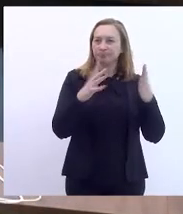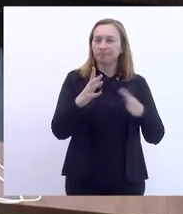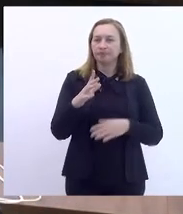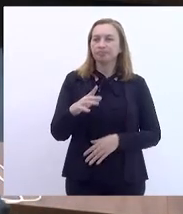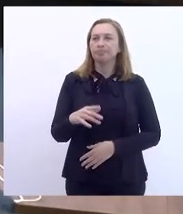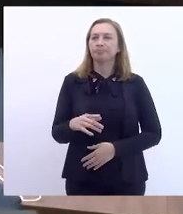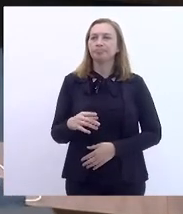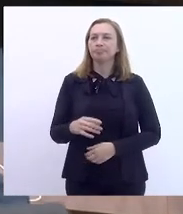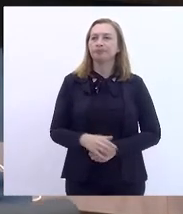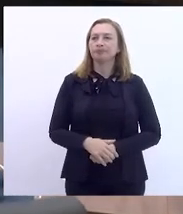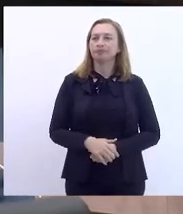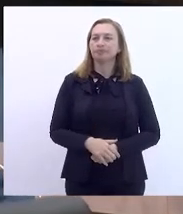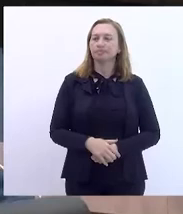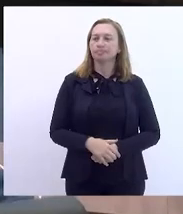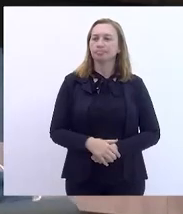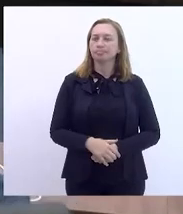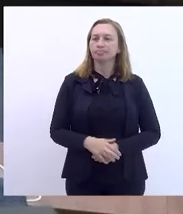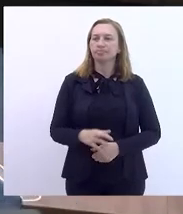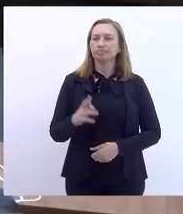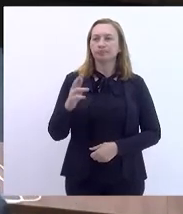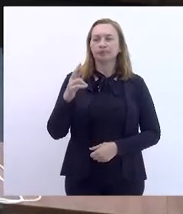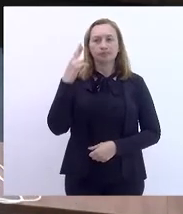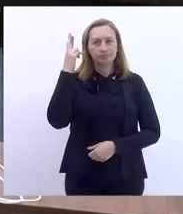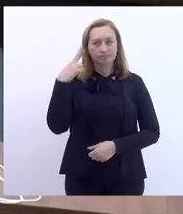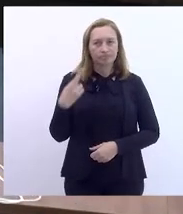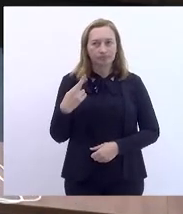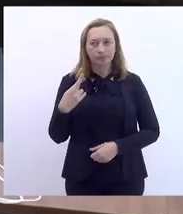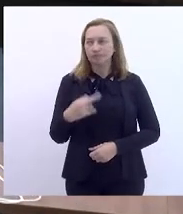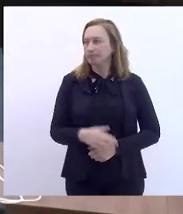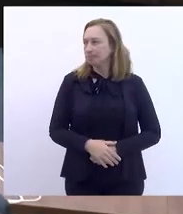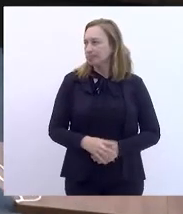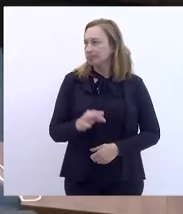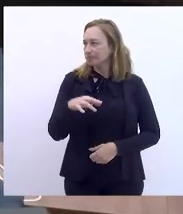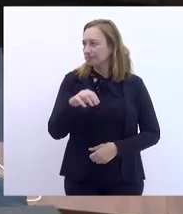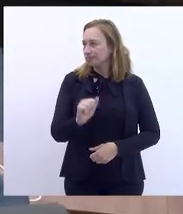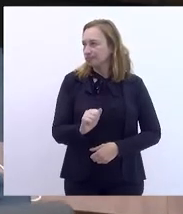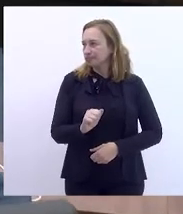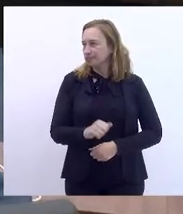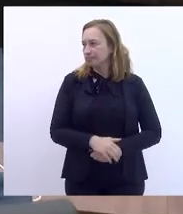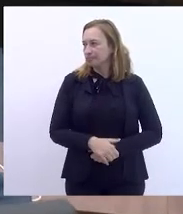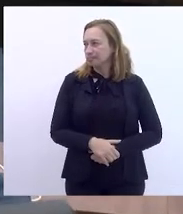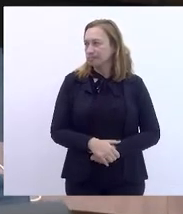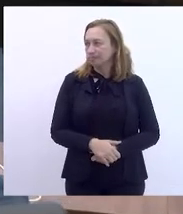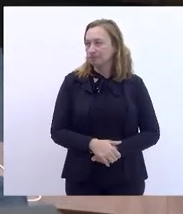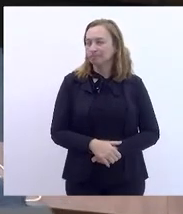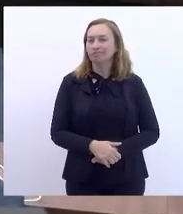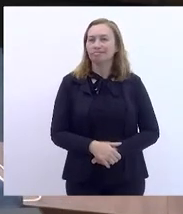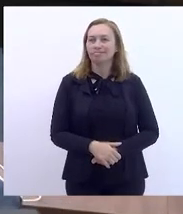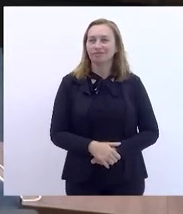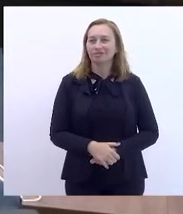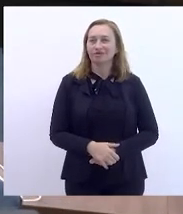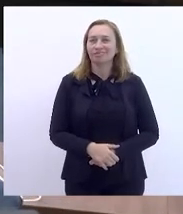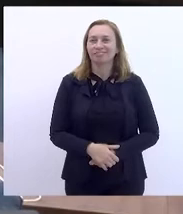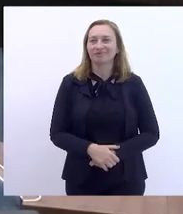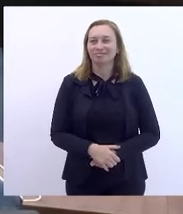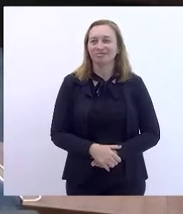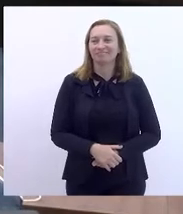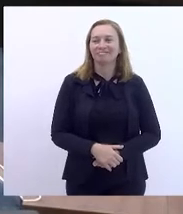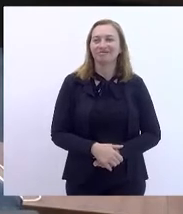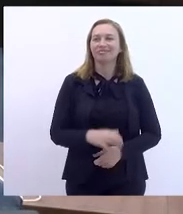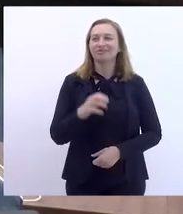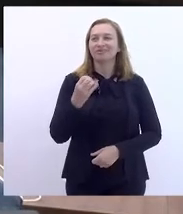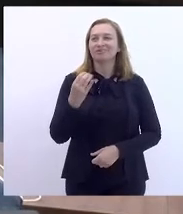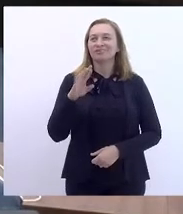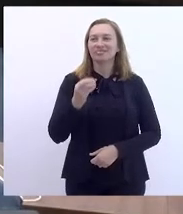Deputado Renata Souza deputada taliria que já teve que sair mas deixo aqui registrado minha saudação Vereador